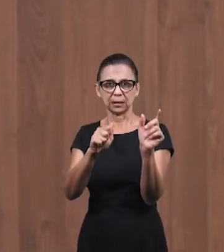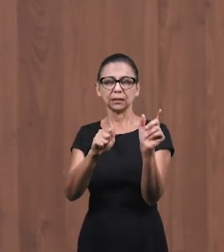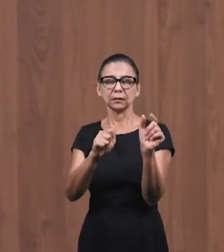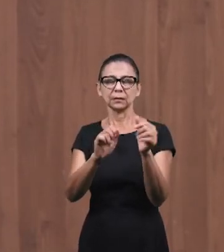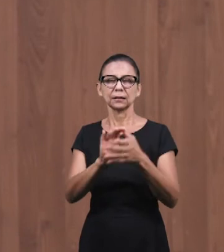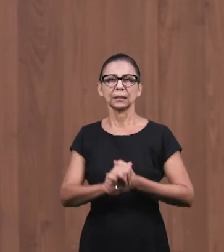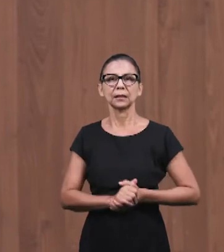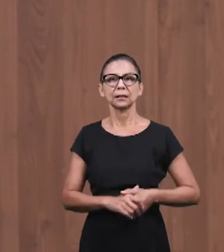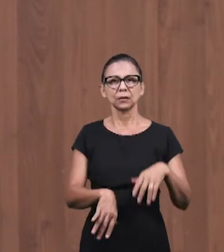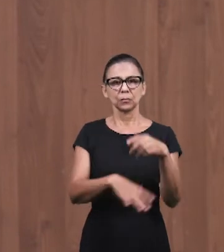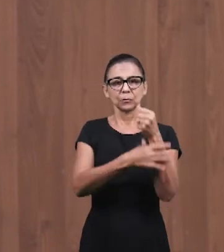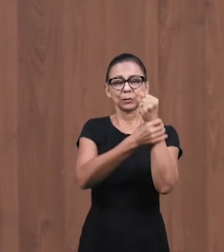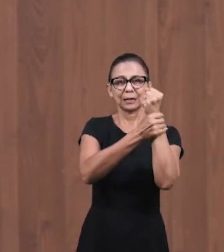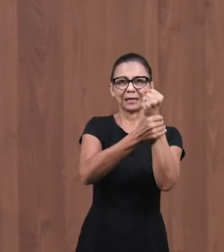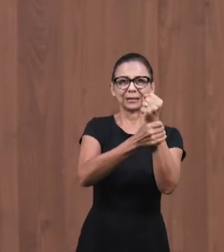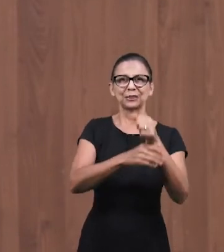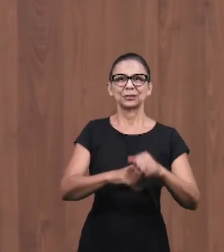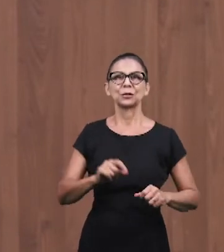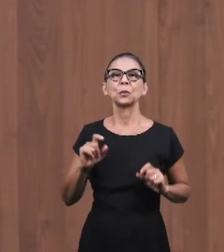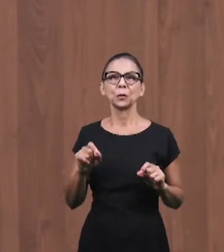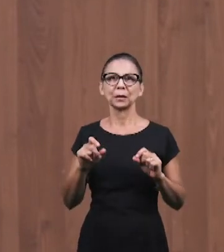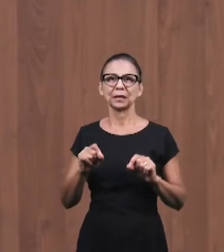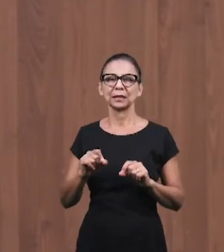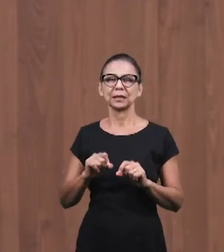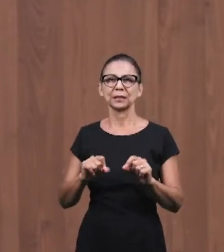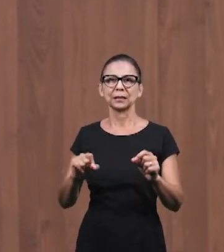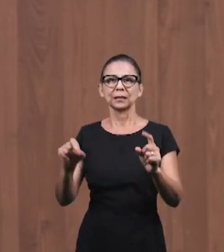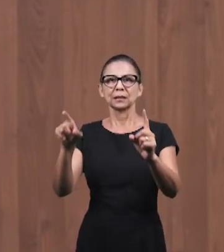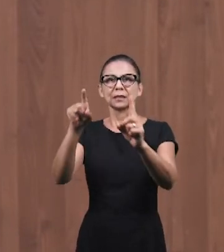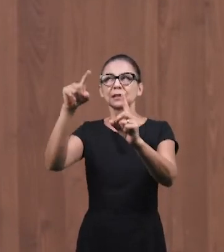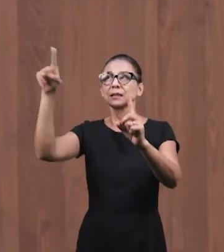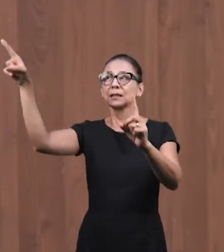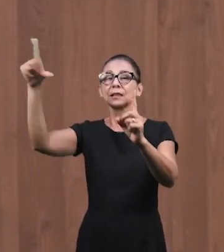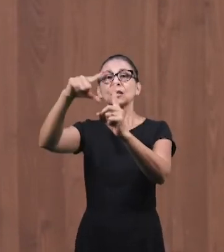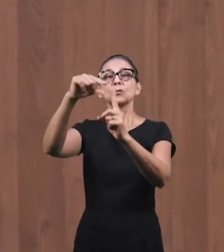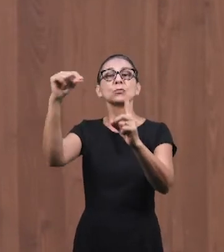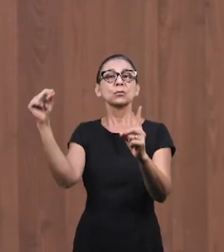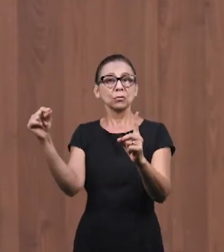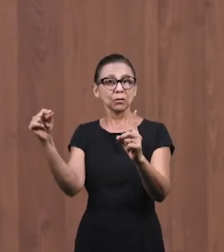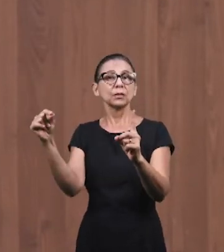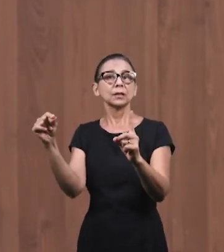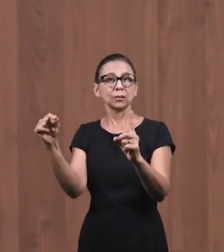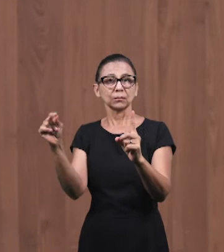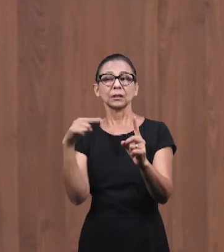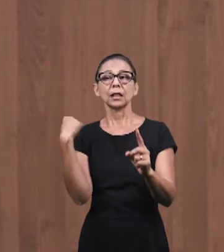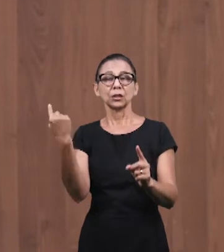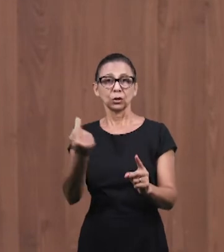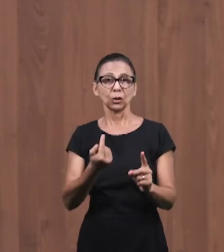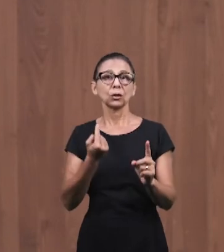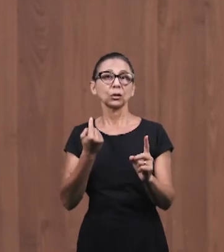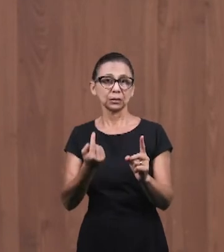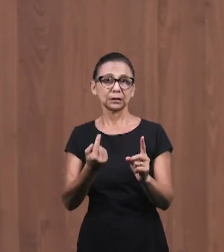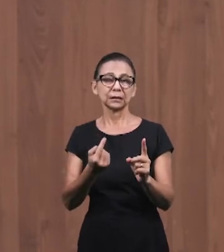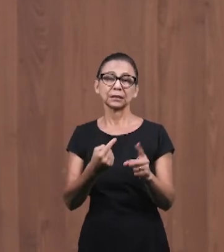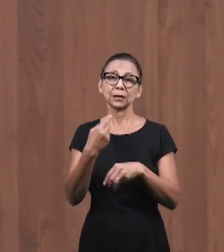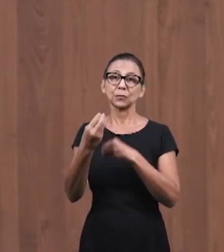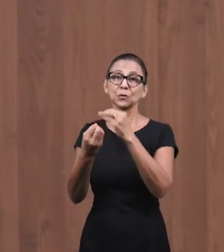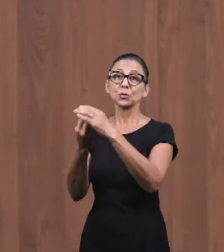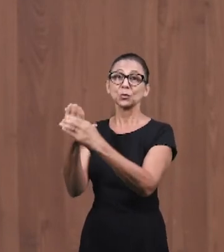garante que a nossa eleição veio de Deus. Portanto, a nossa eleição, segundo a irmã, tem origem